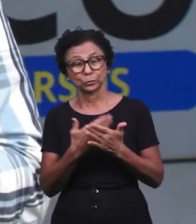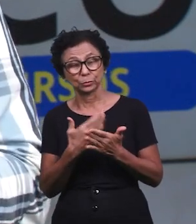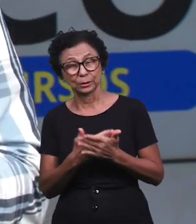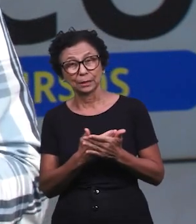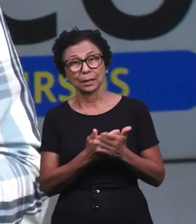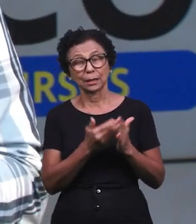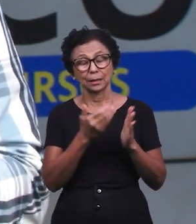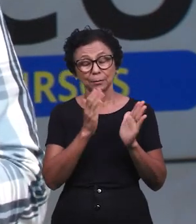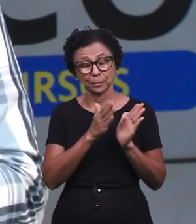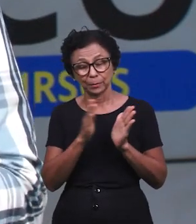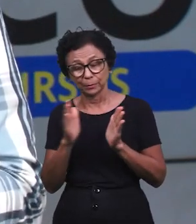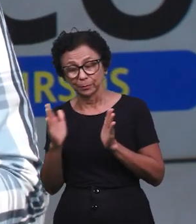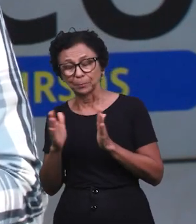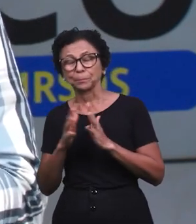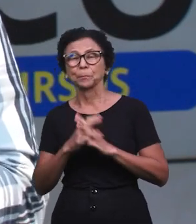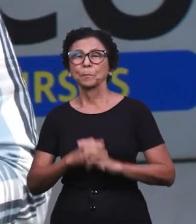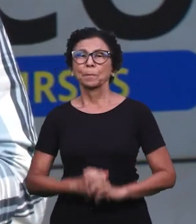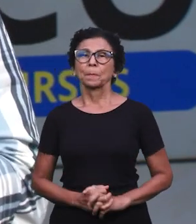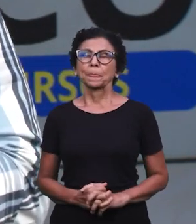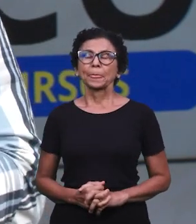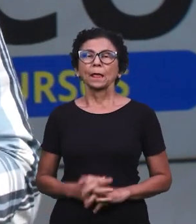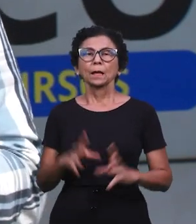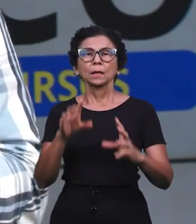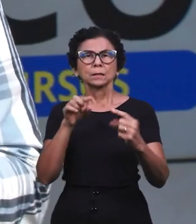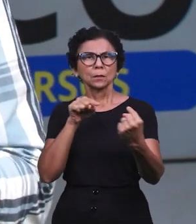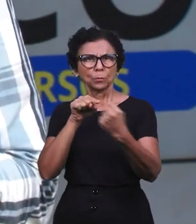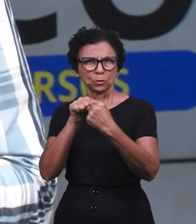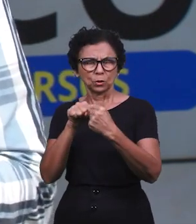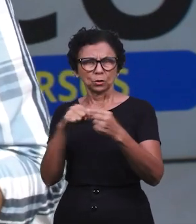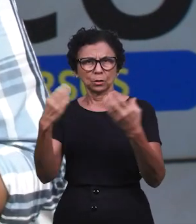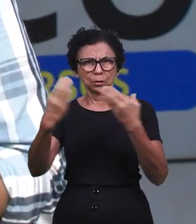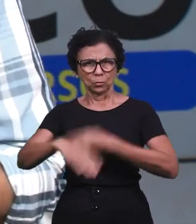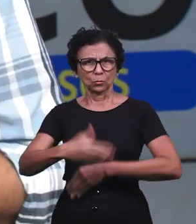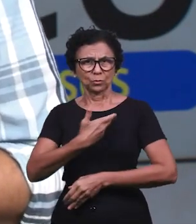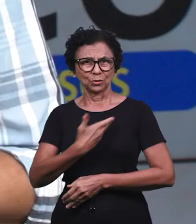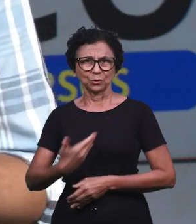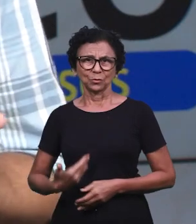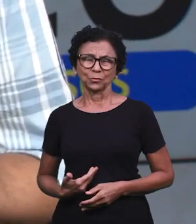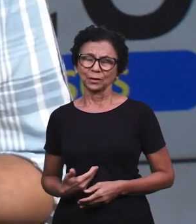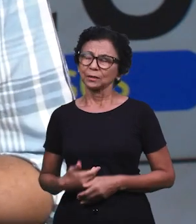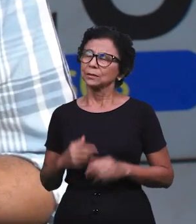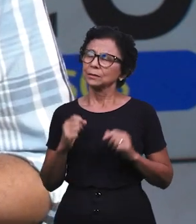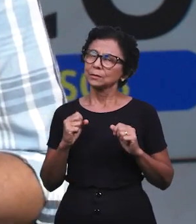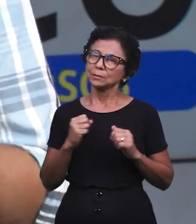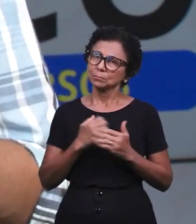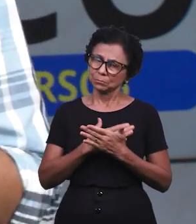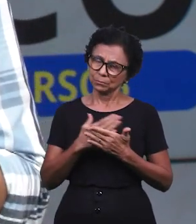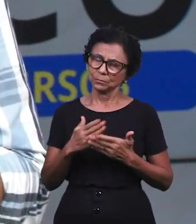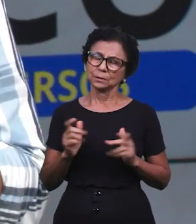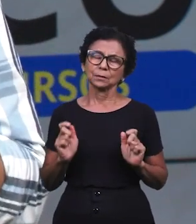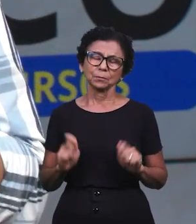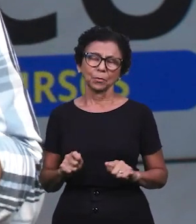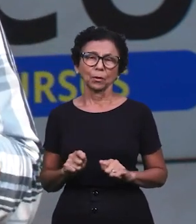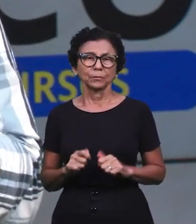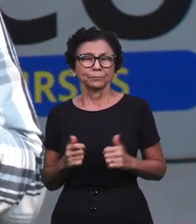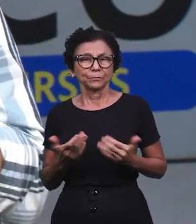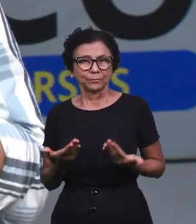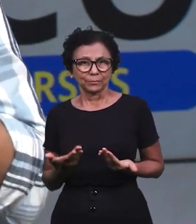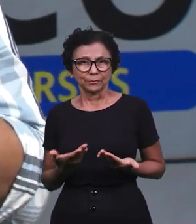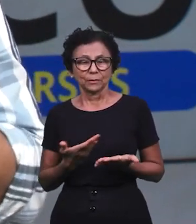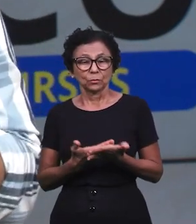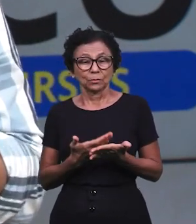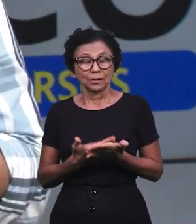já é concurso público, você já pode priorizar a sua preparação durante a faculdade. É claro,